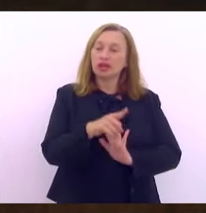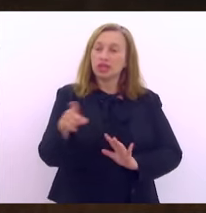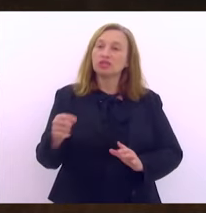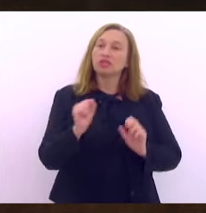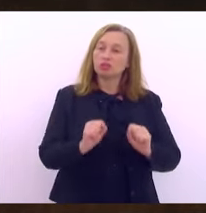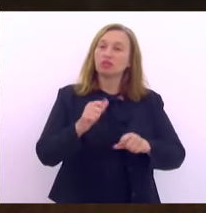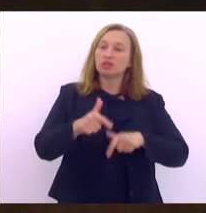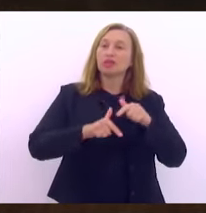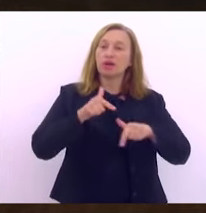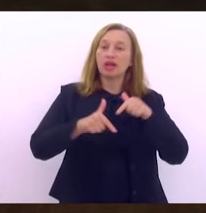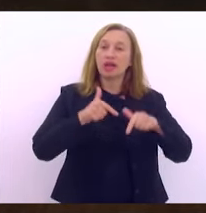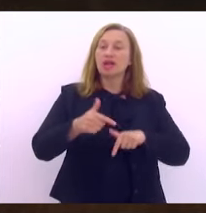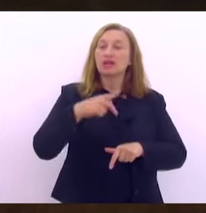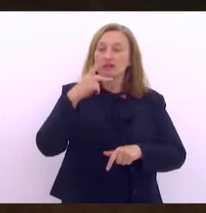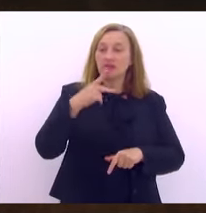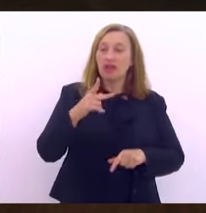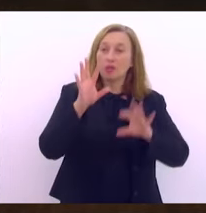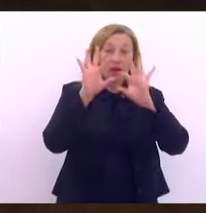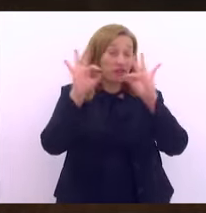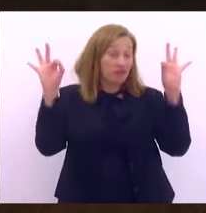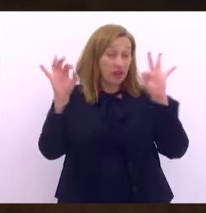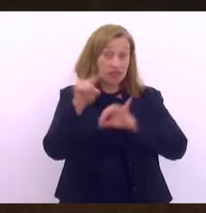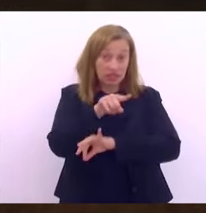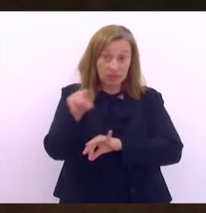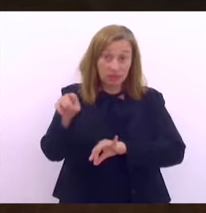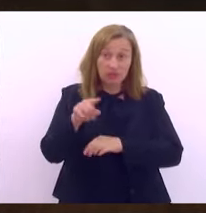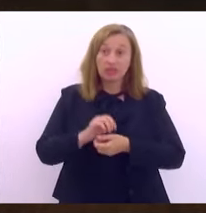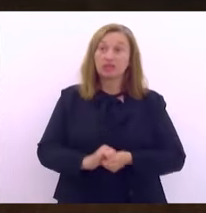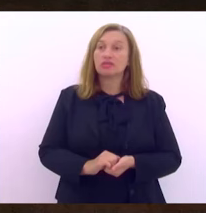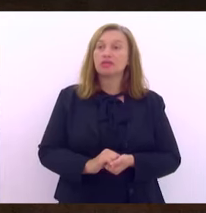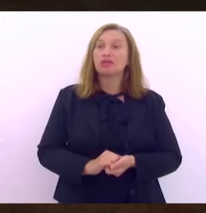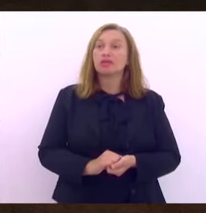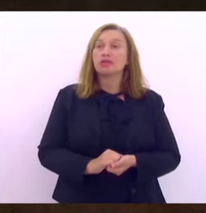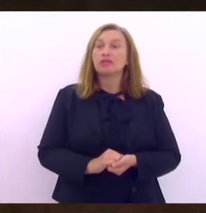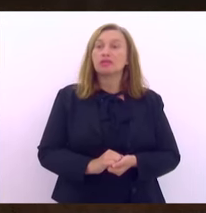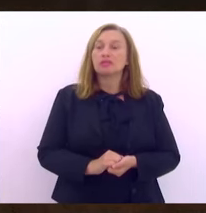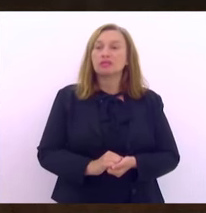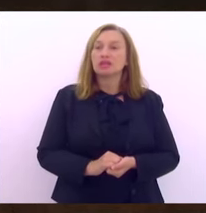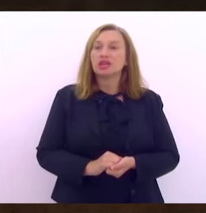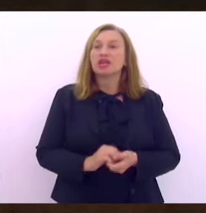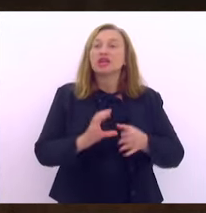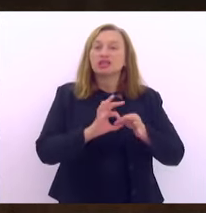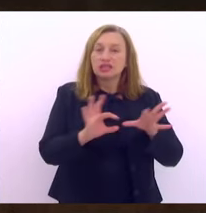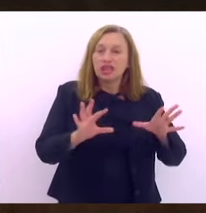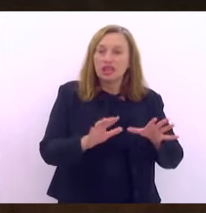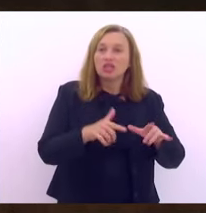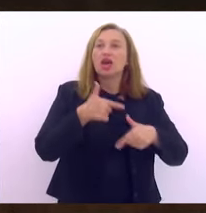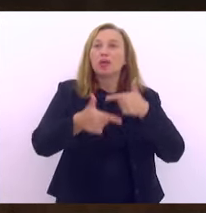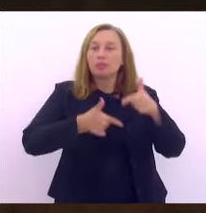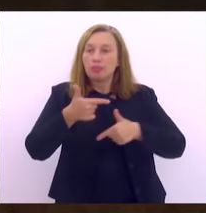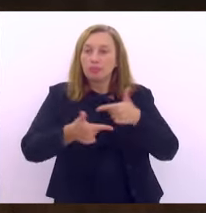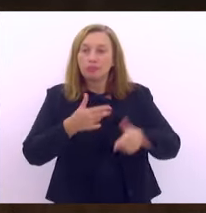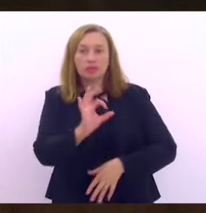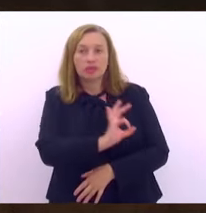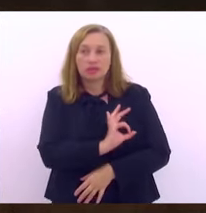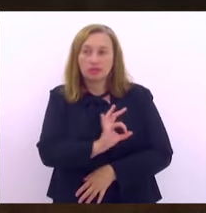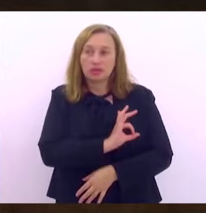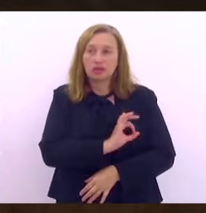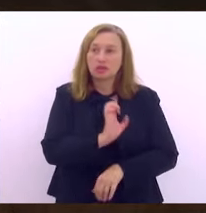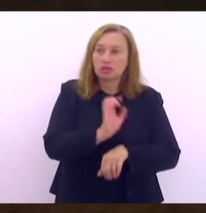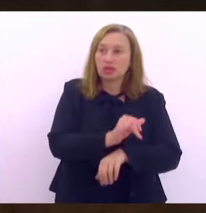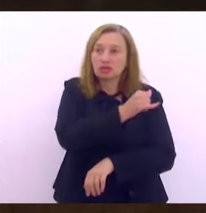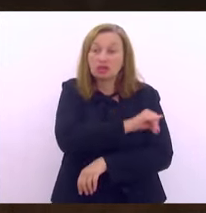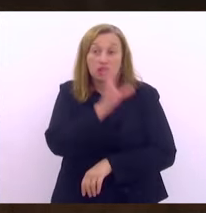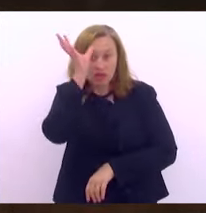trabalhar. E vou falar só uma frasezinha aqui para todo mundo. Deixa a polícia trabalhar, que a polícia do Estado do Rio de Janeiro